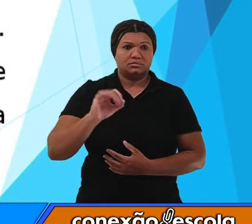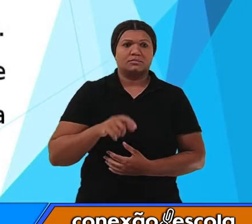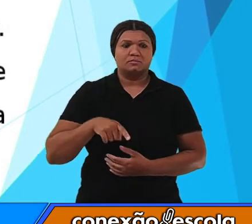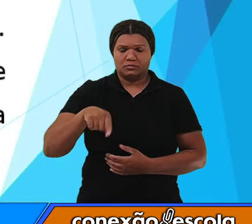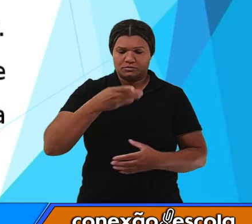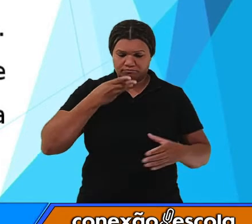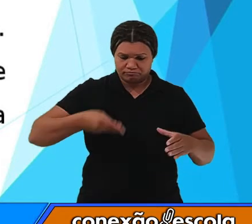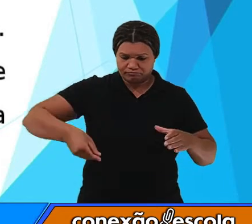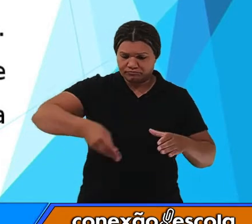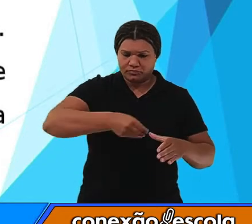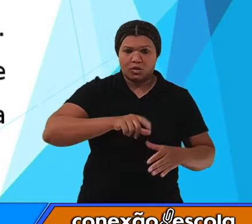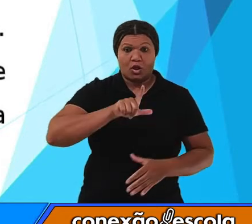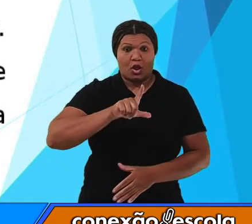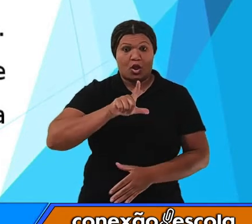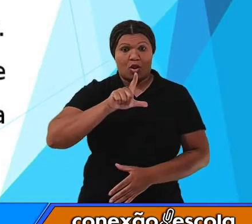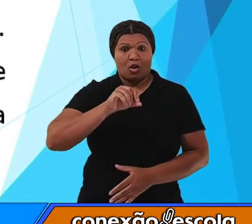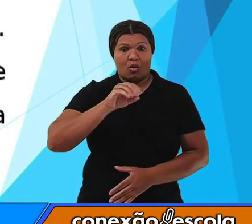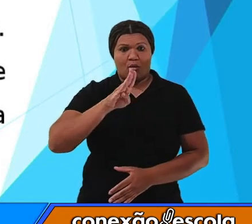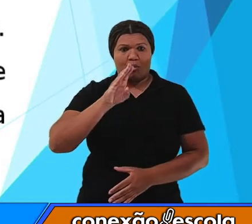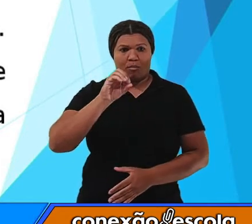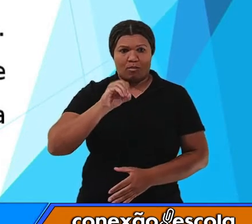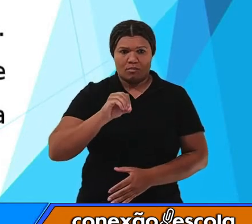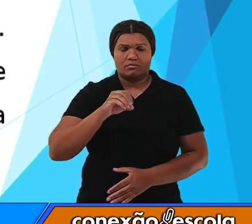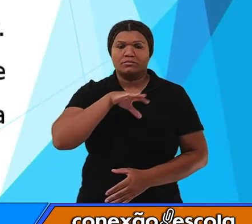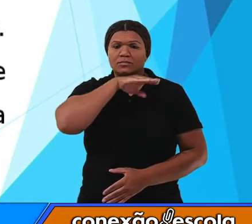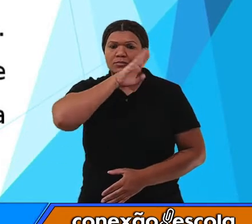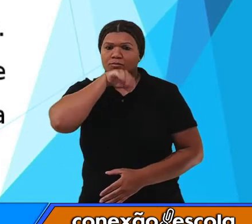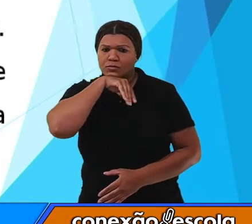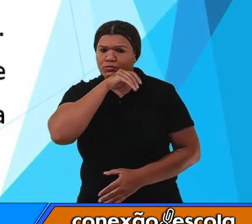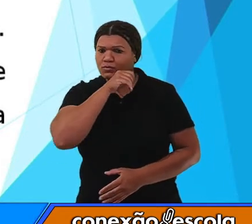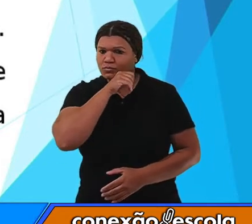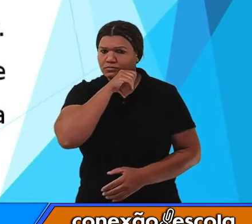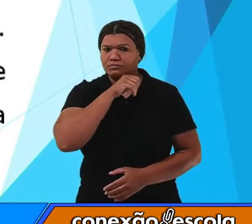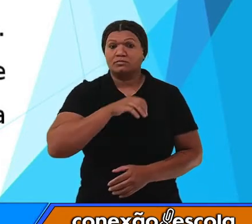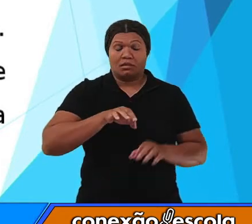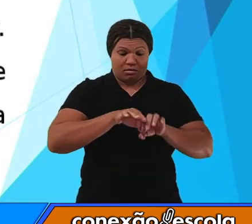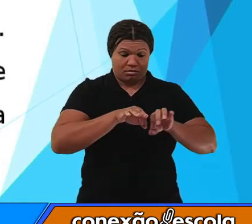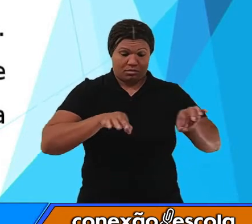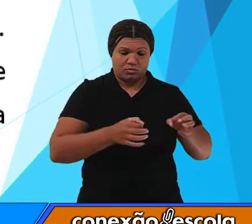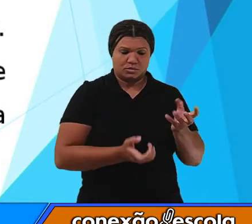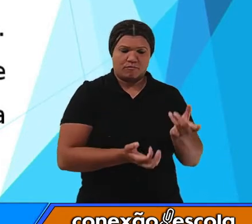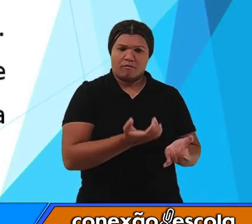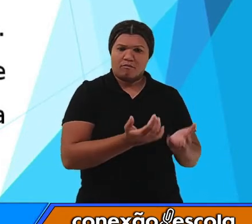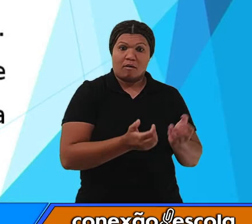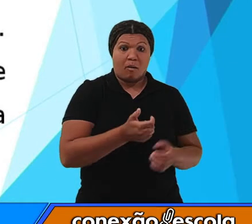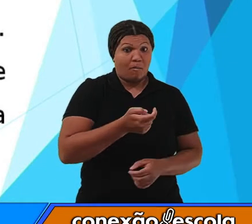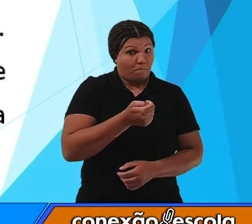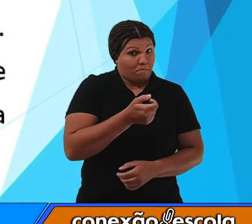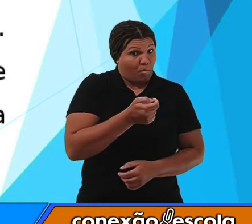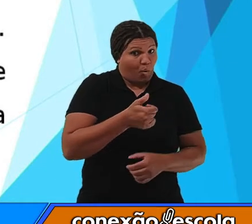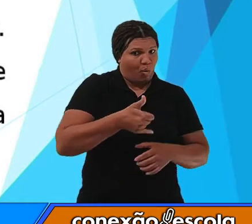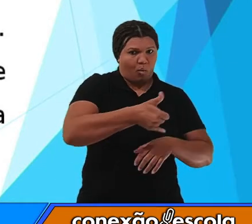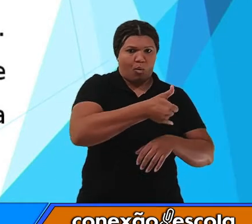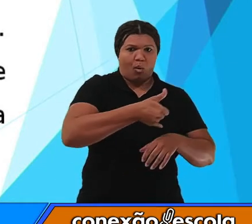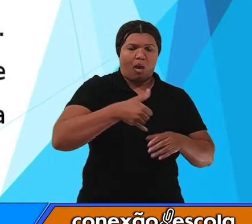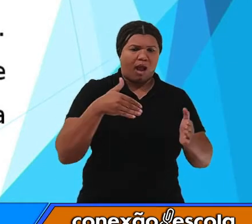Tempere o lombo de porco e frite com a linguiça em pouco óleo, até